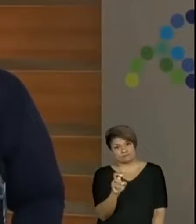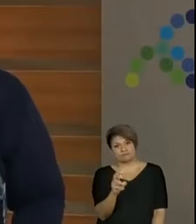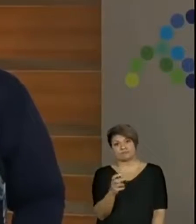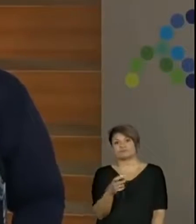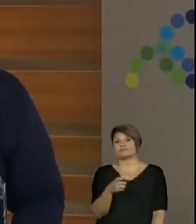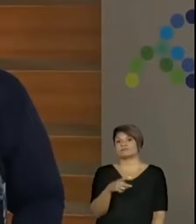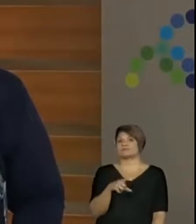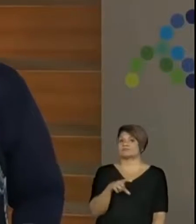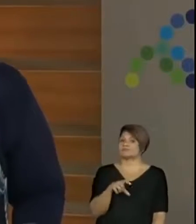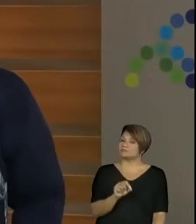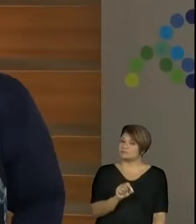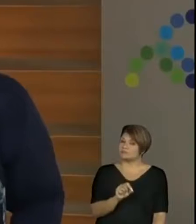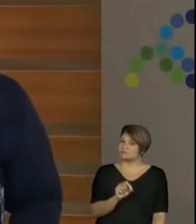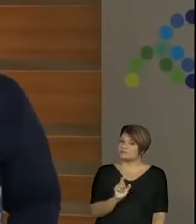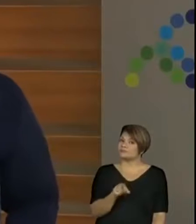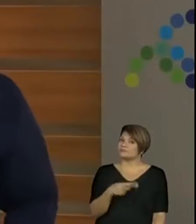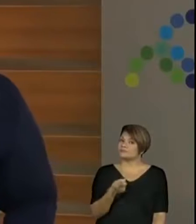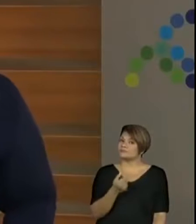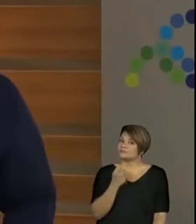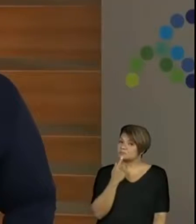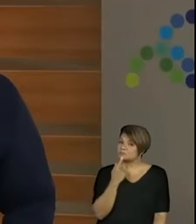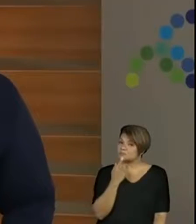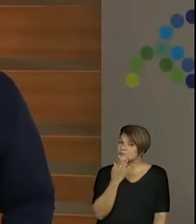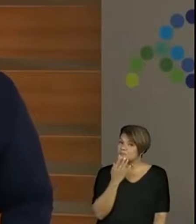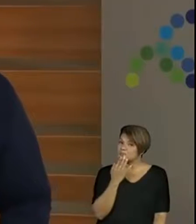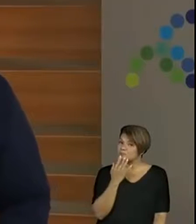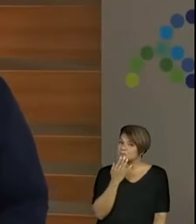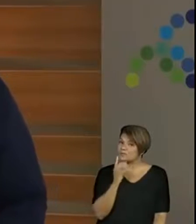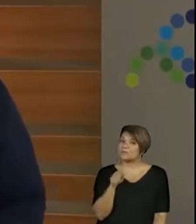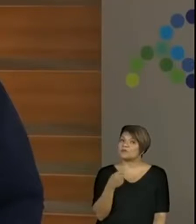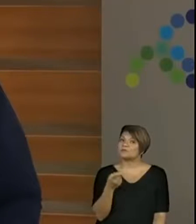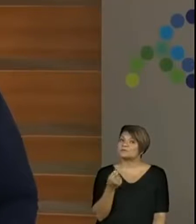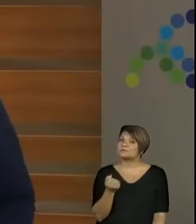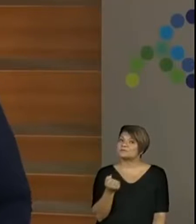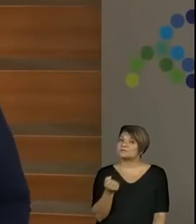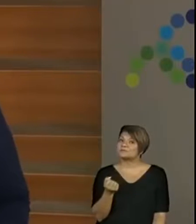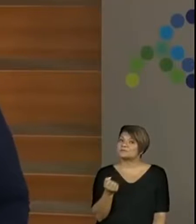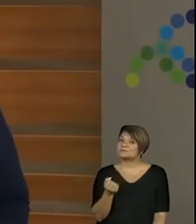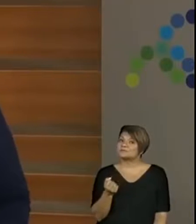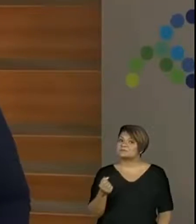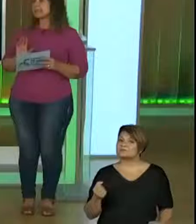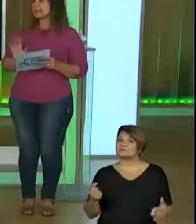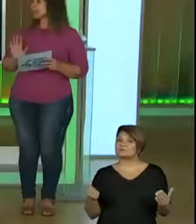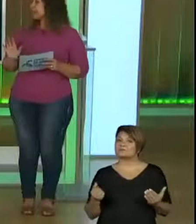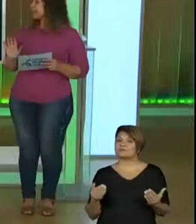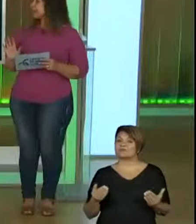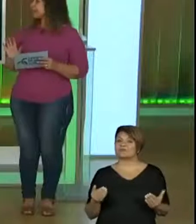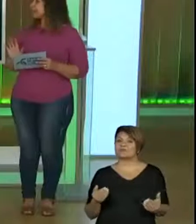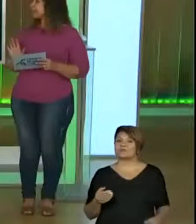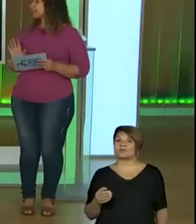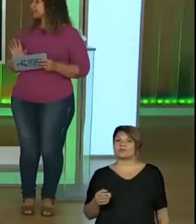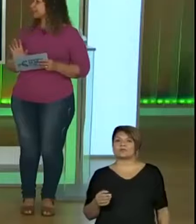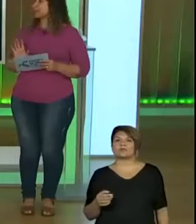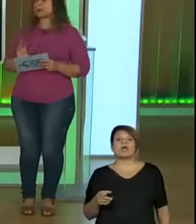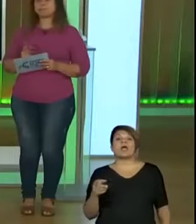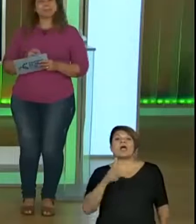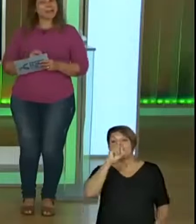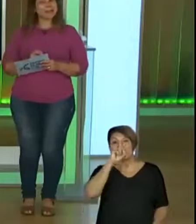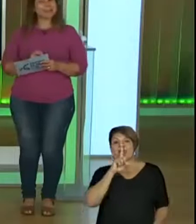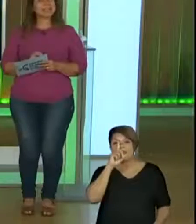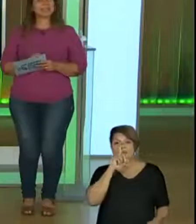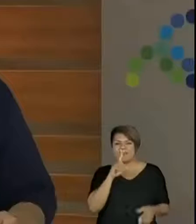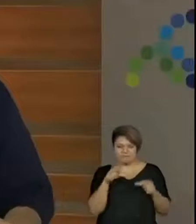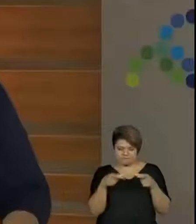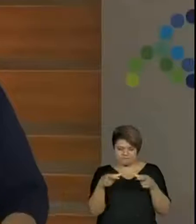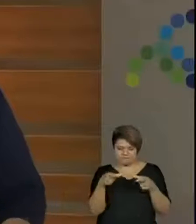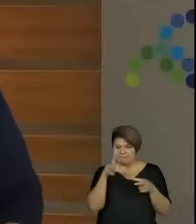depois 10, e a próxima? E a próxima? E hoje a gente vai conhecer... Aquela amarelinha, né, professora? Isso, amarelinha. A